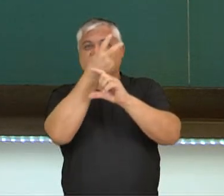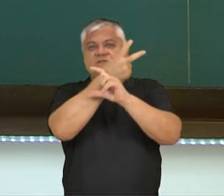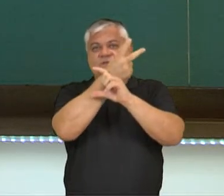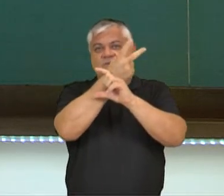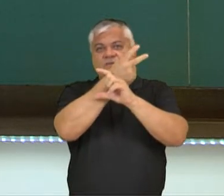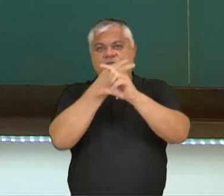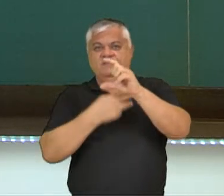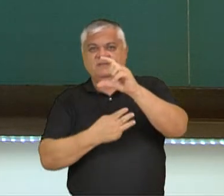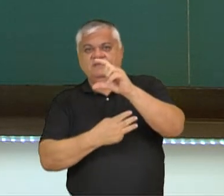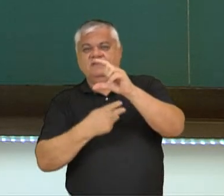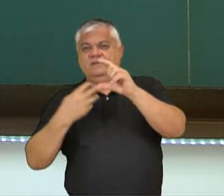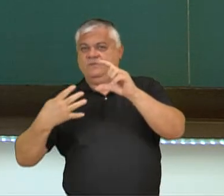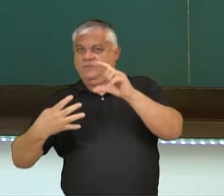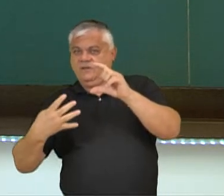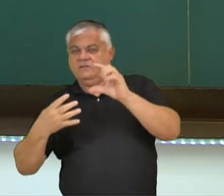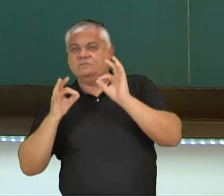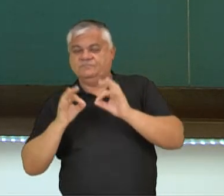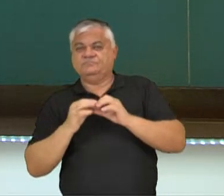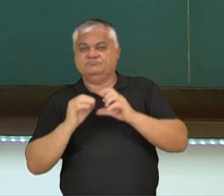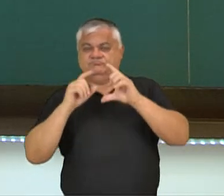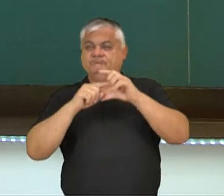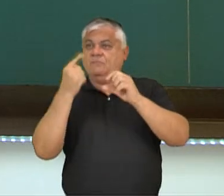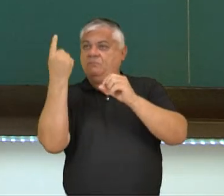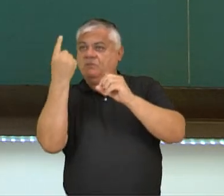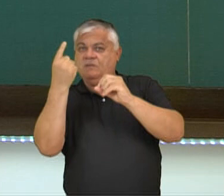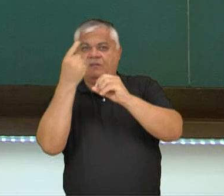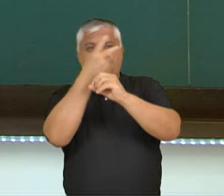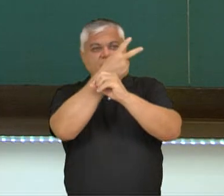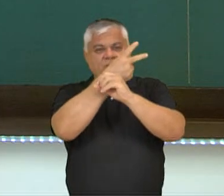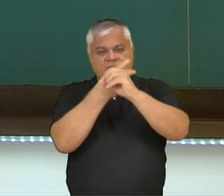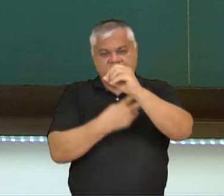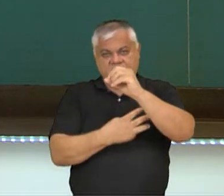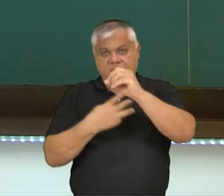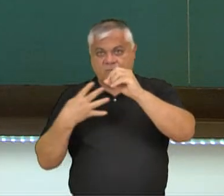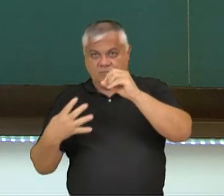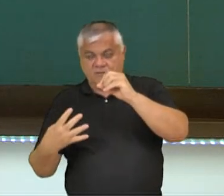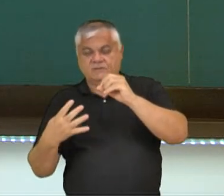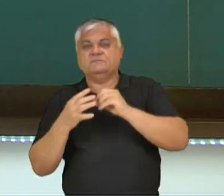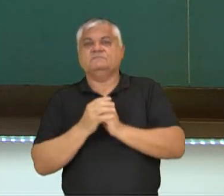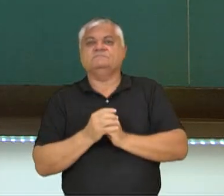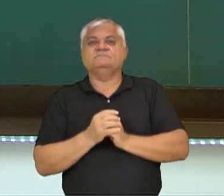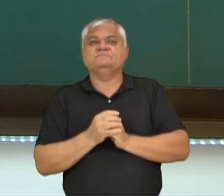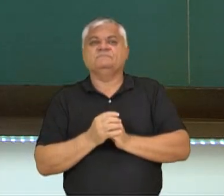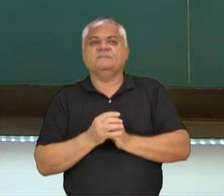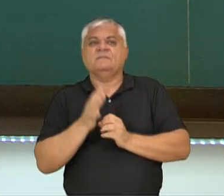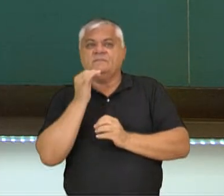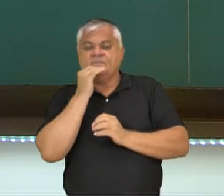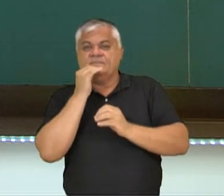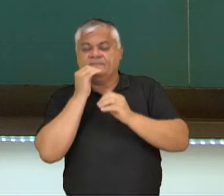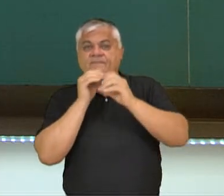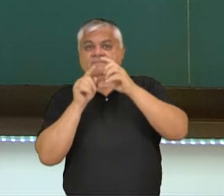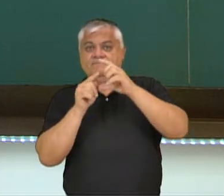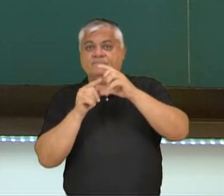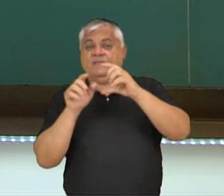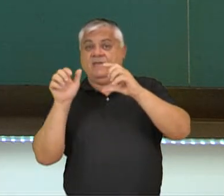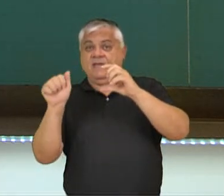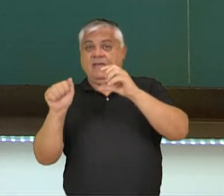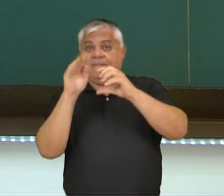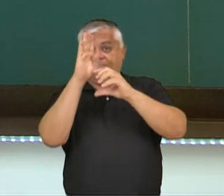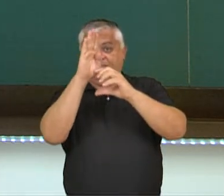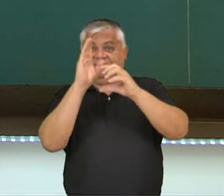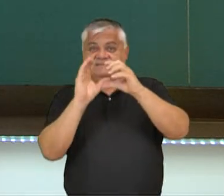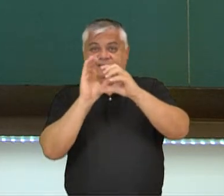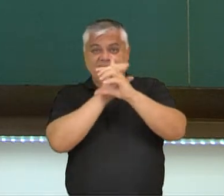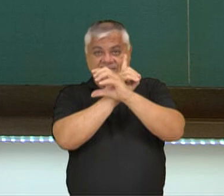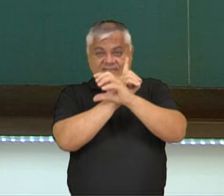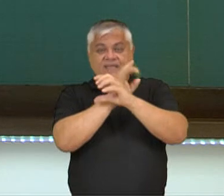segundo, terceiro e quarto, nomeados no sentido anti-horário, tá? Aqui eu tenho os pontos A, B, C e D que